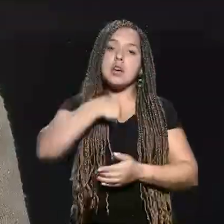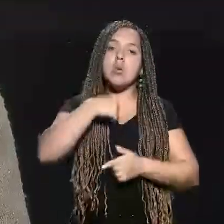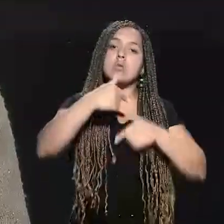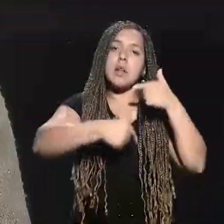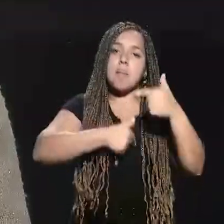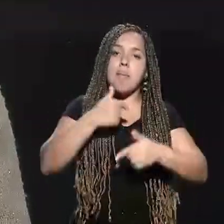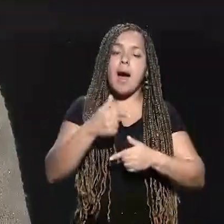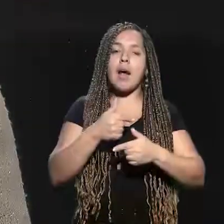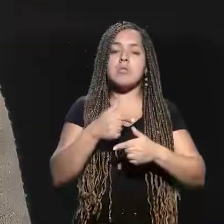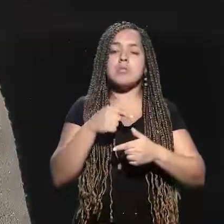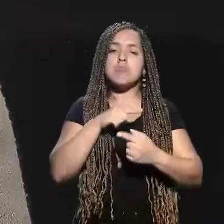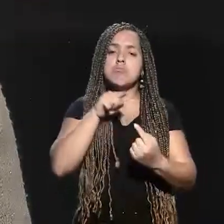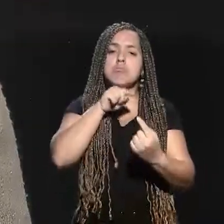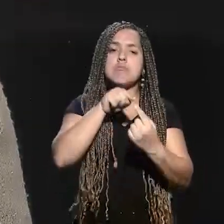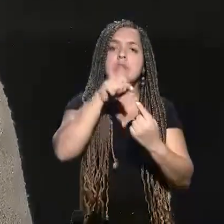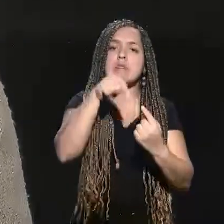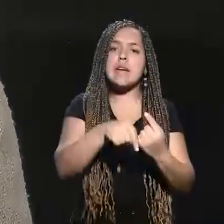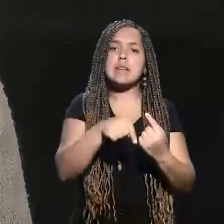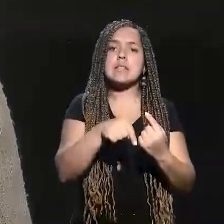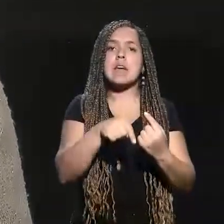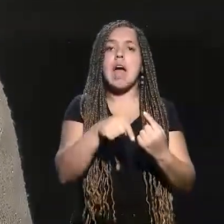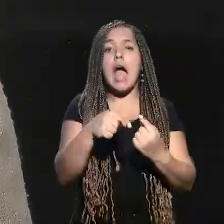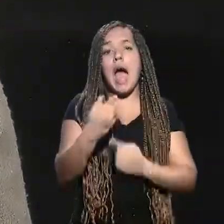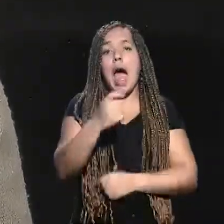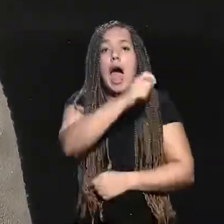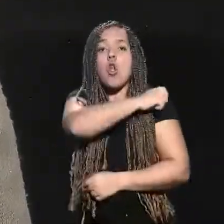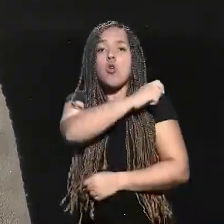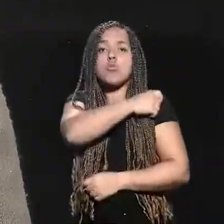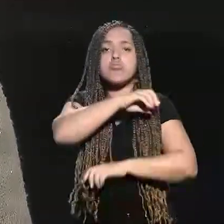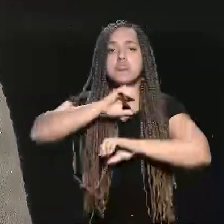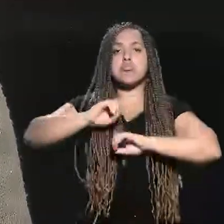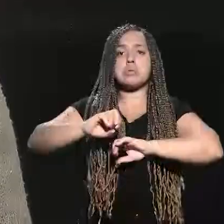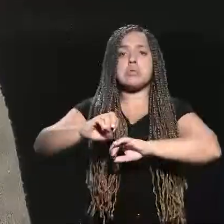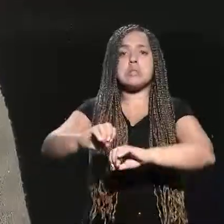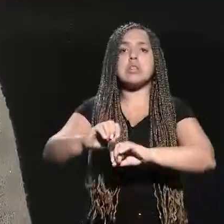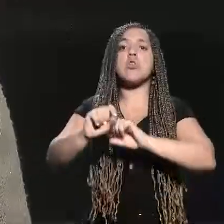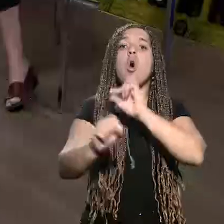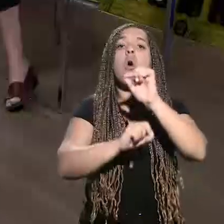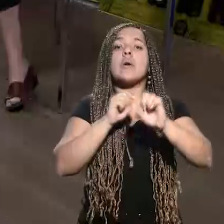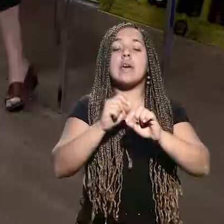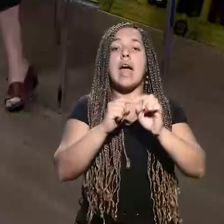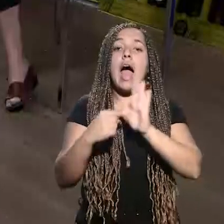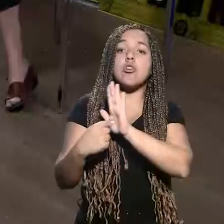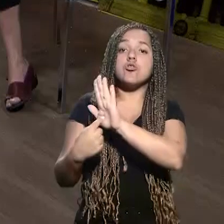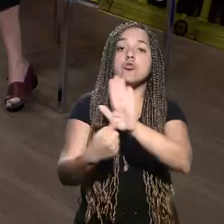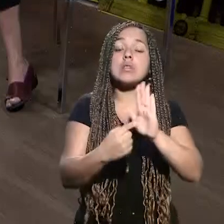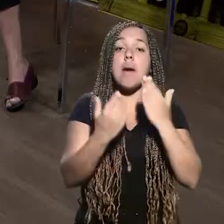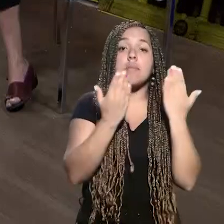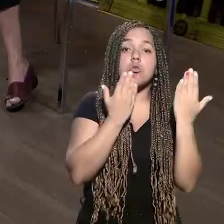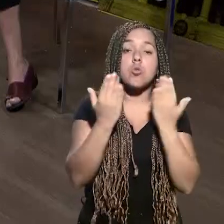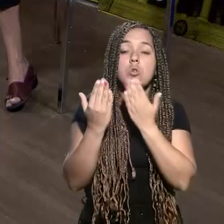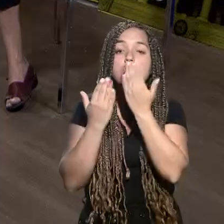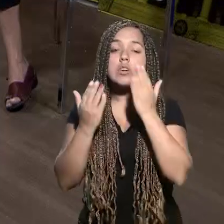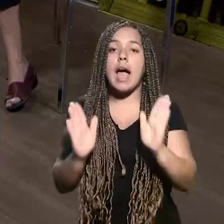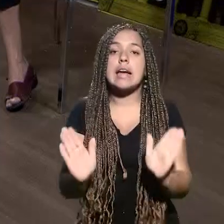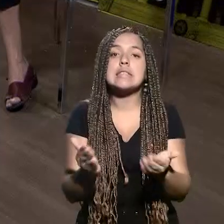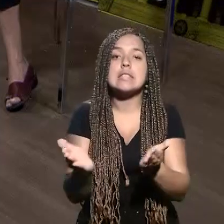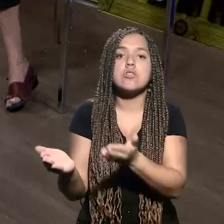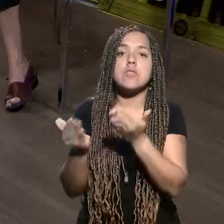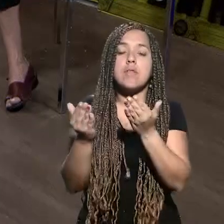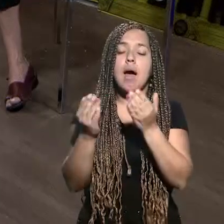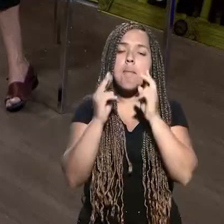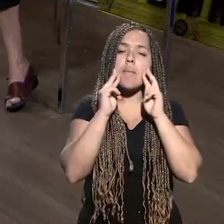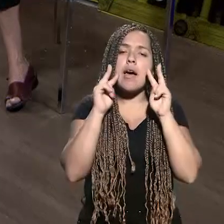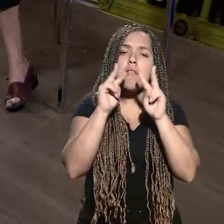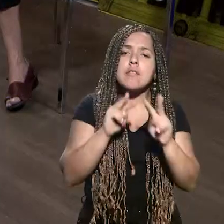sentido com os meus alunos, né? De usar da psicologia para incentivar, mostrar para eles quais as armadilhas que